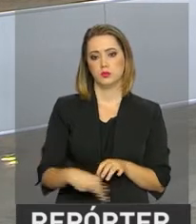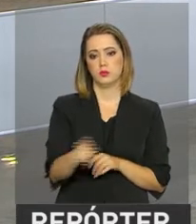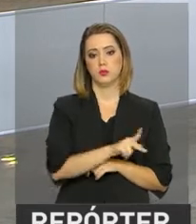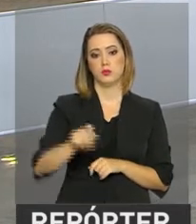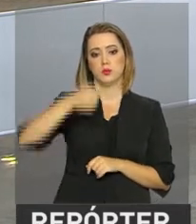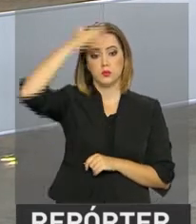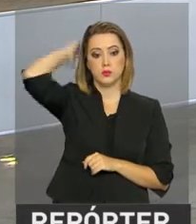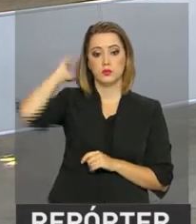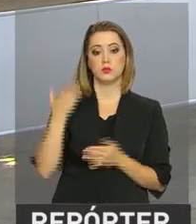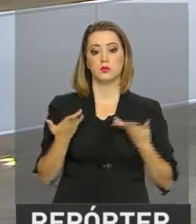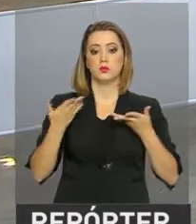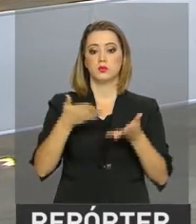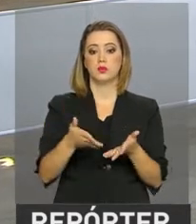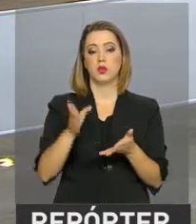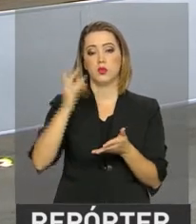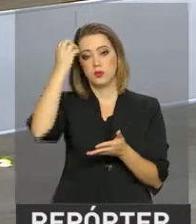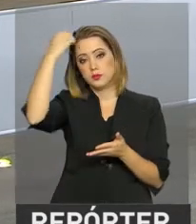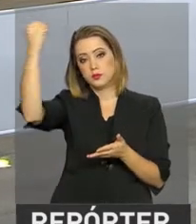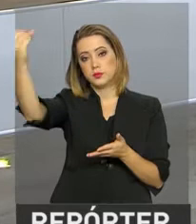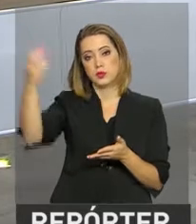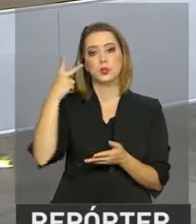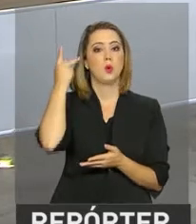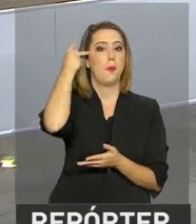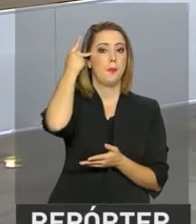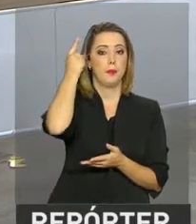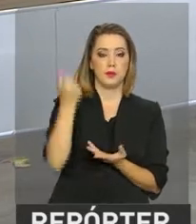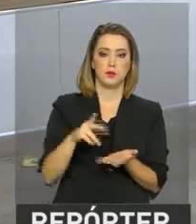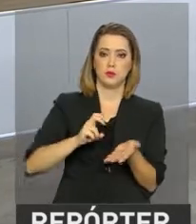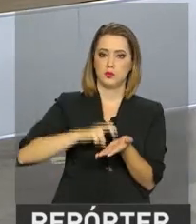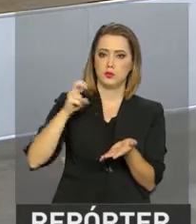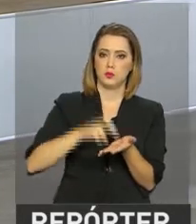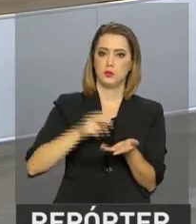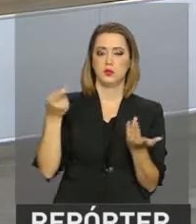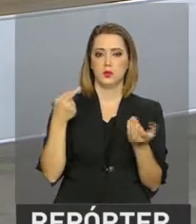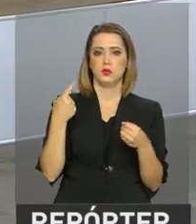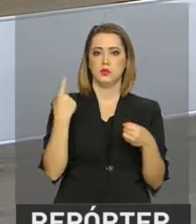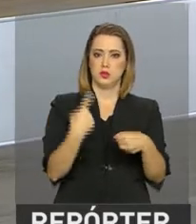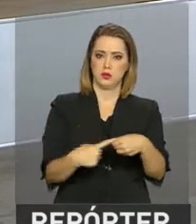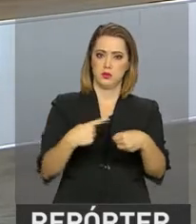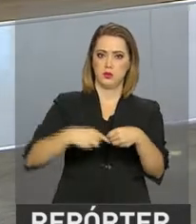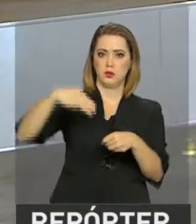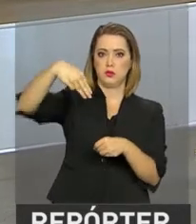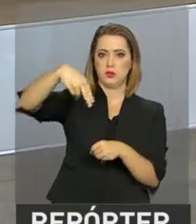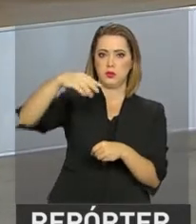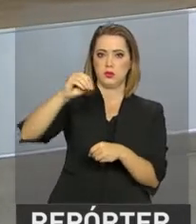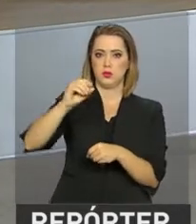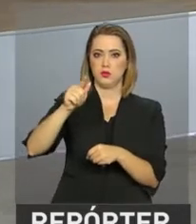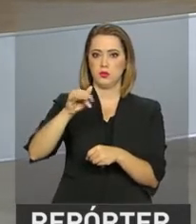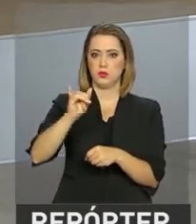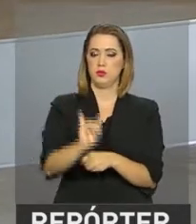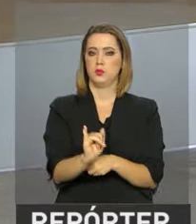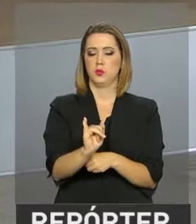temer embarcou para são paulo onde agora de manhã participa no município paulista de mogi das cruzes da